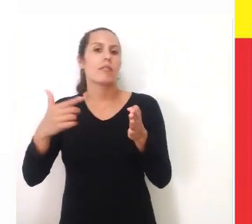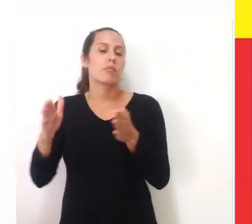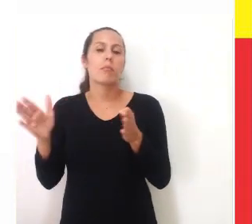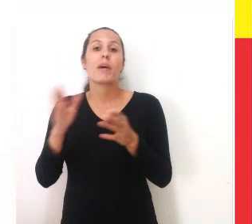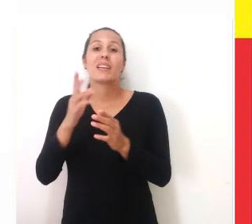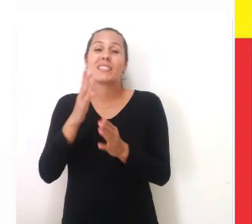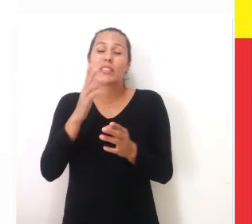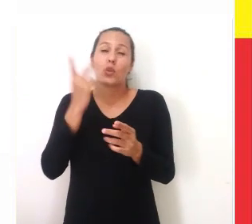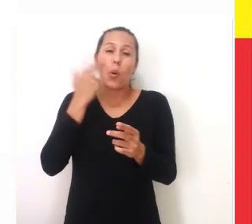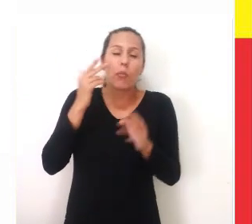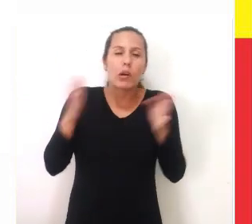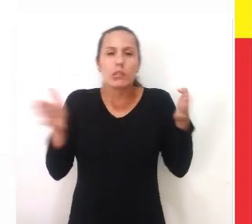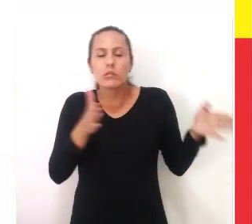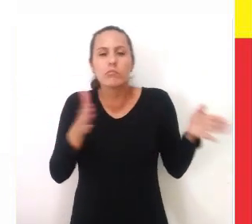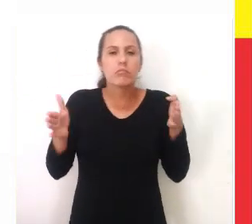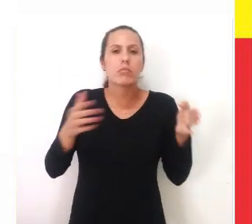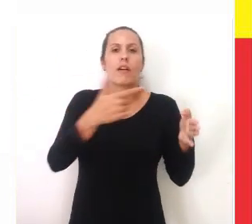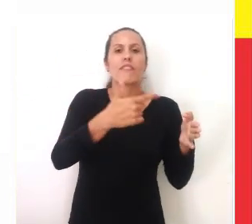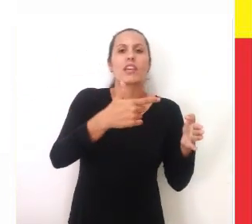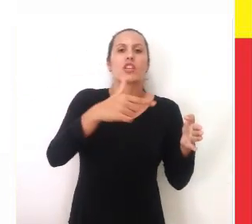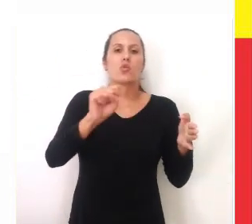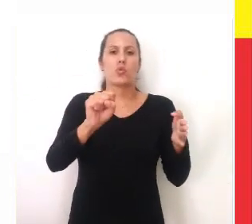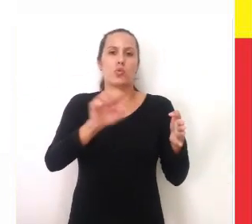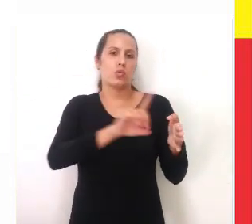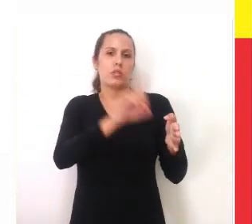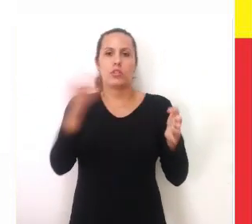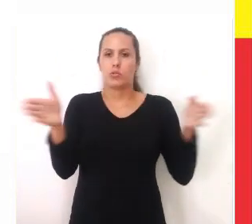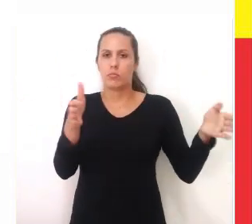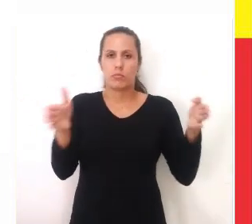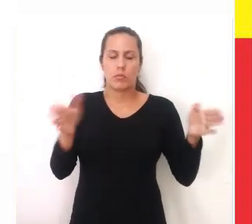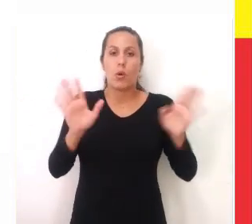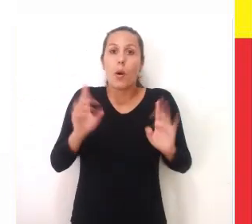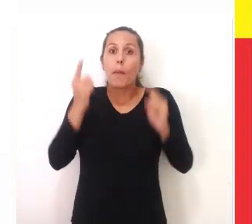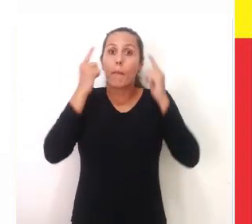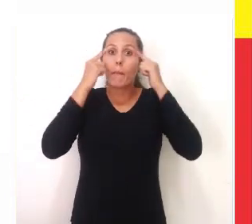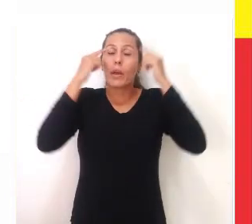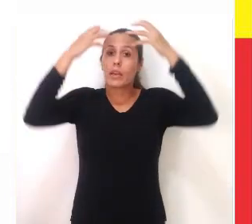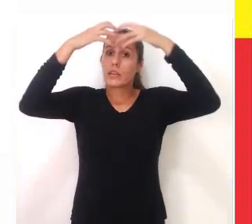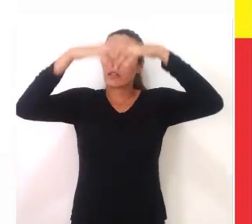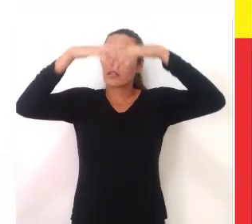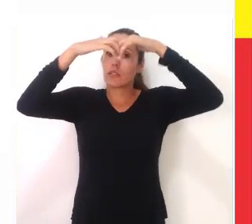em média são 28 dias. Vamos pensar.